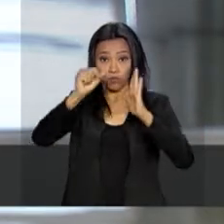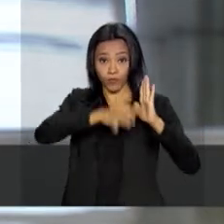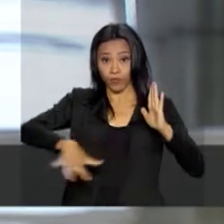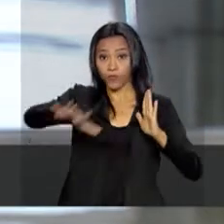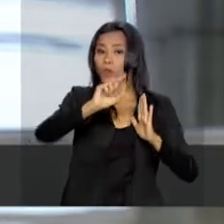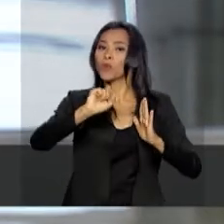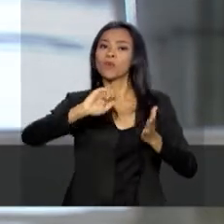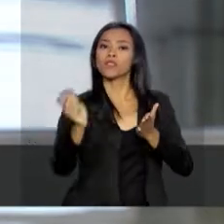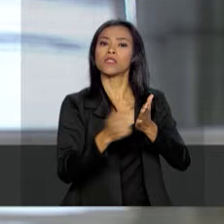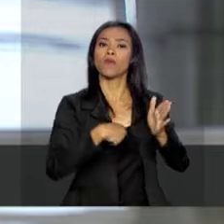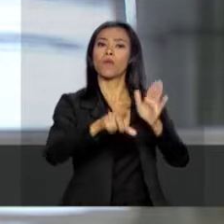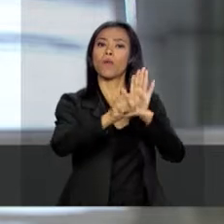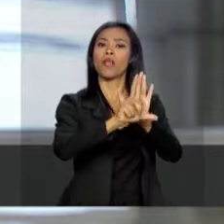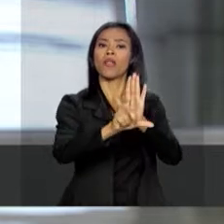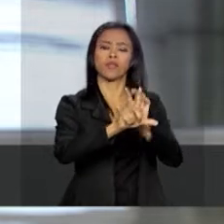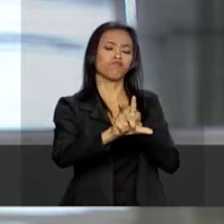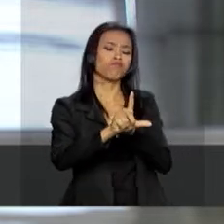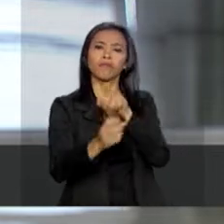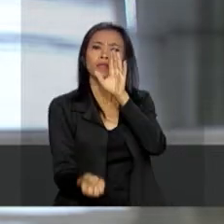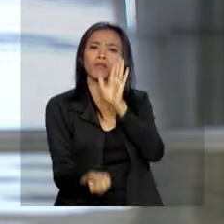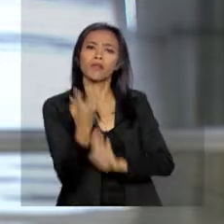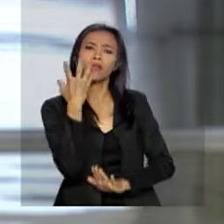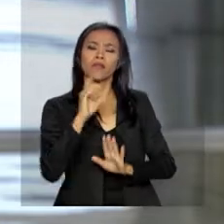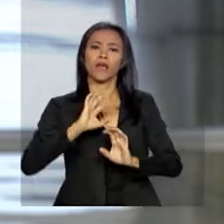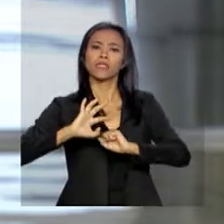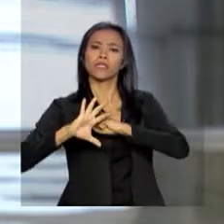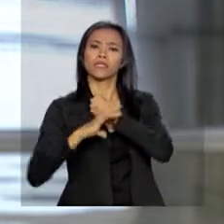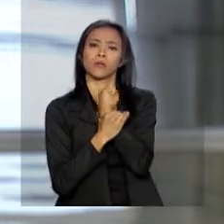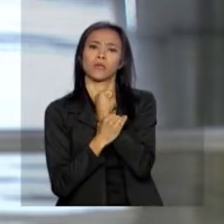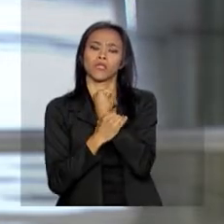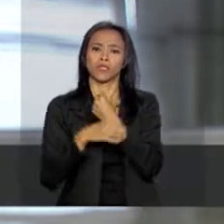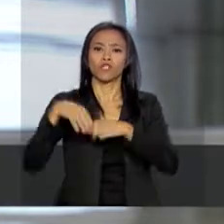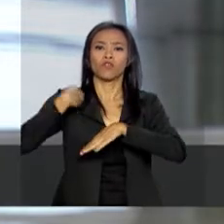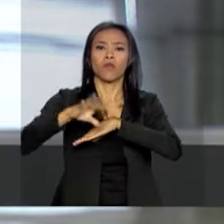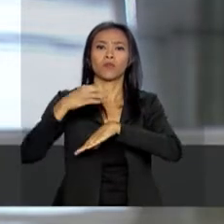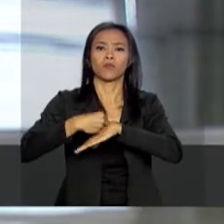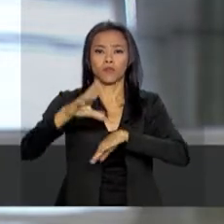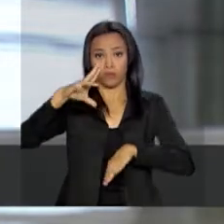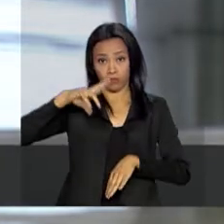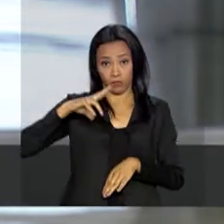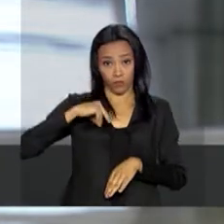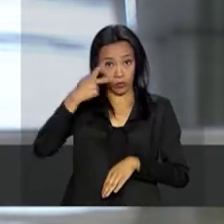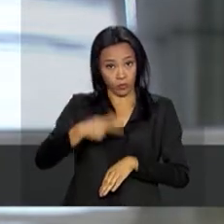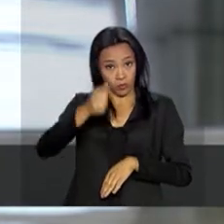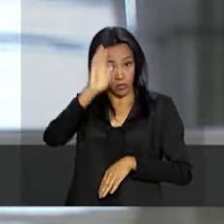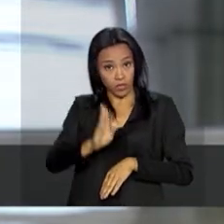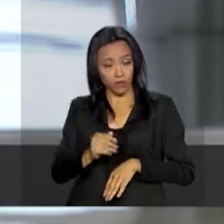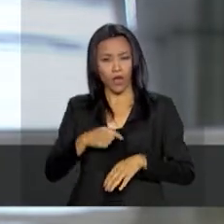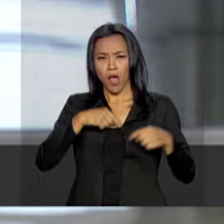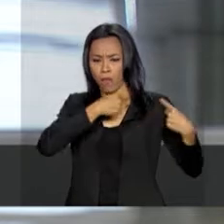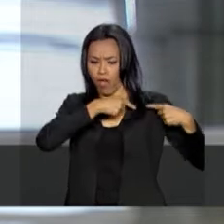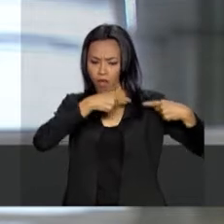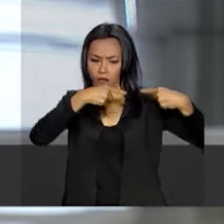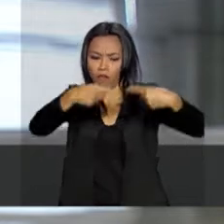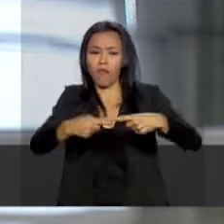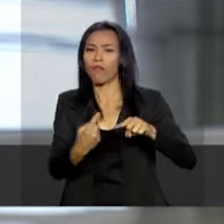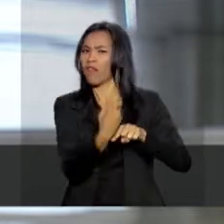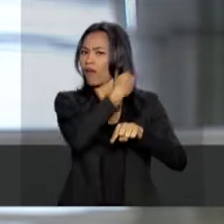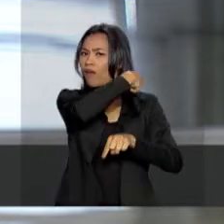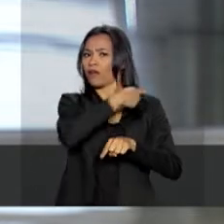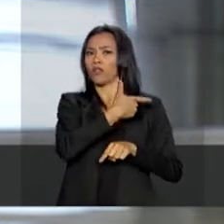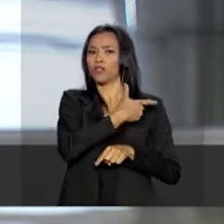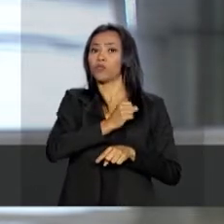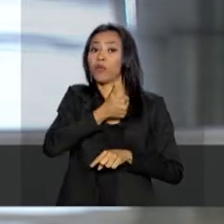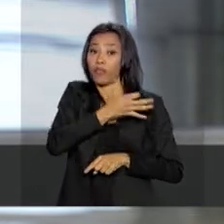que cria um sistema de proteção de dados pessoais no brasil só dessa lei começou em 2010 ea